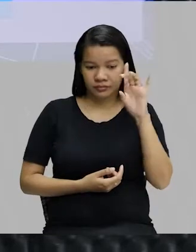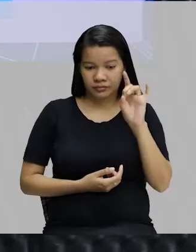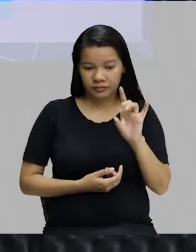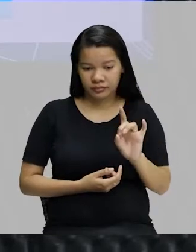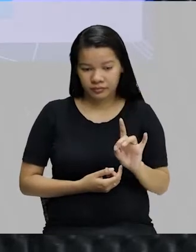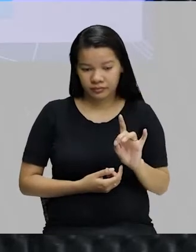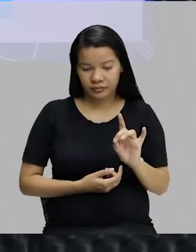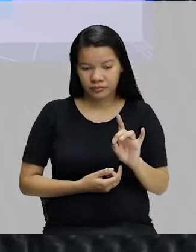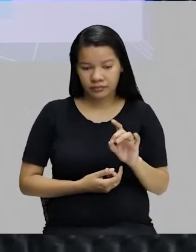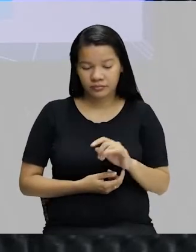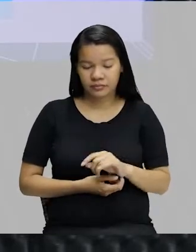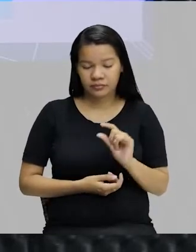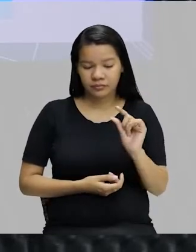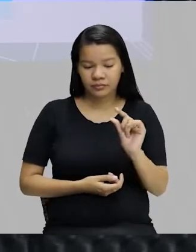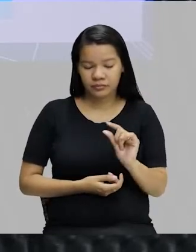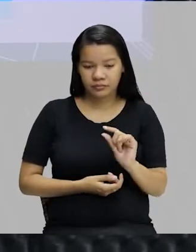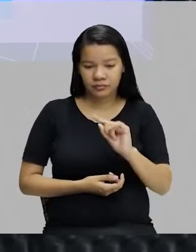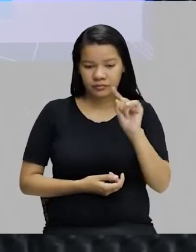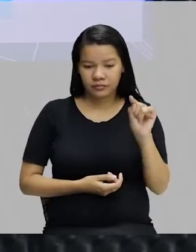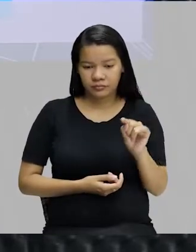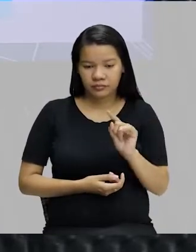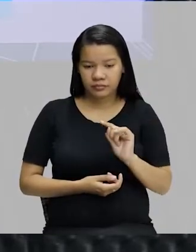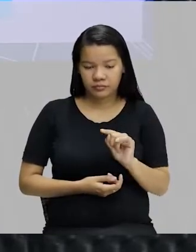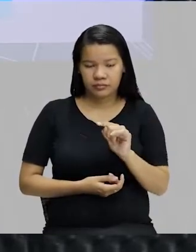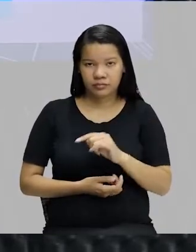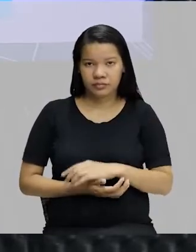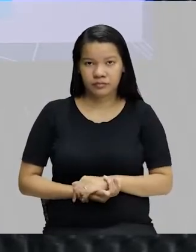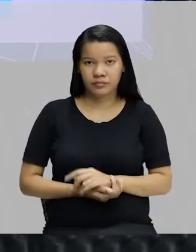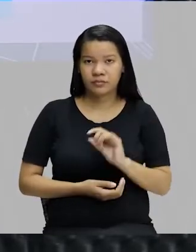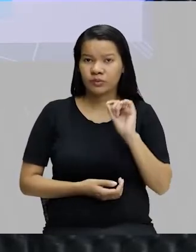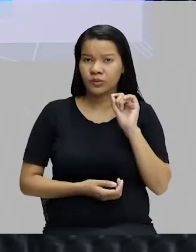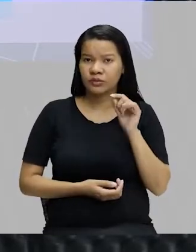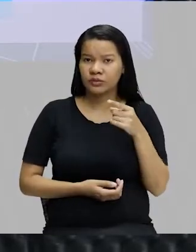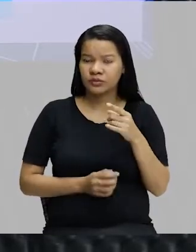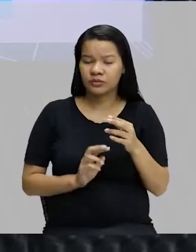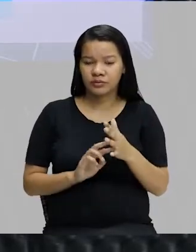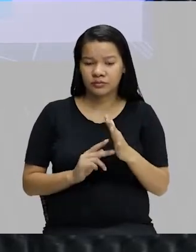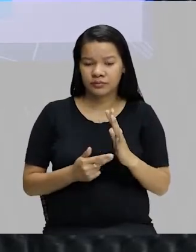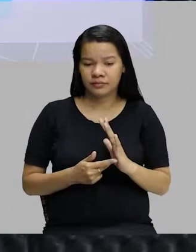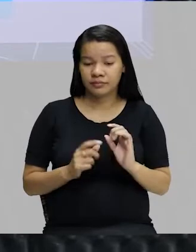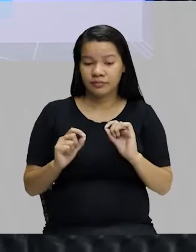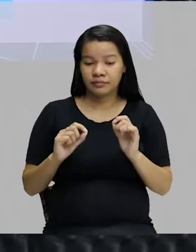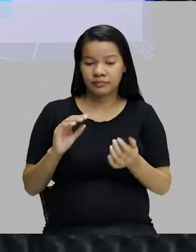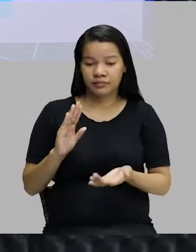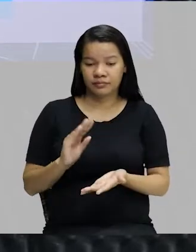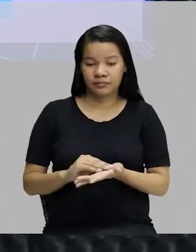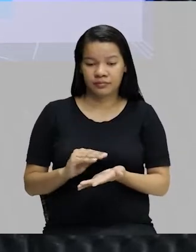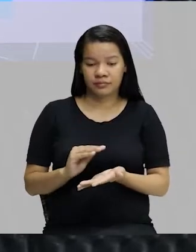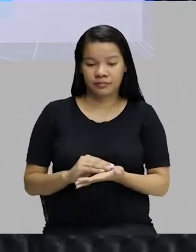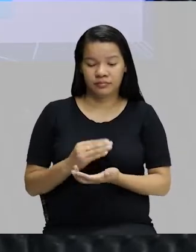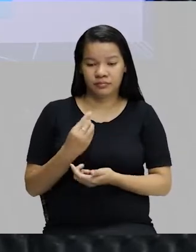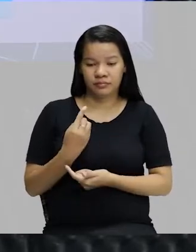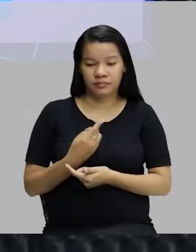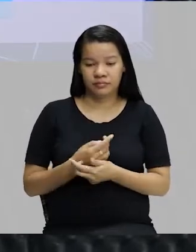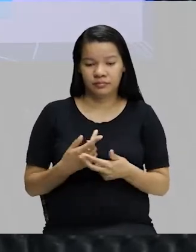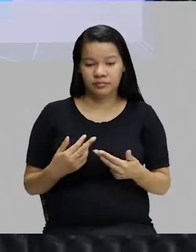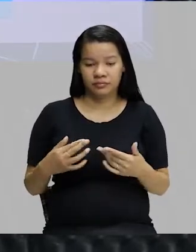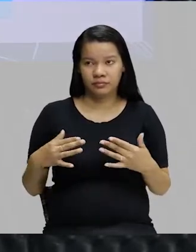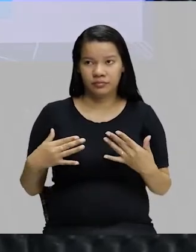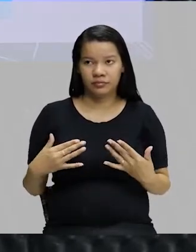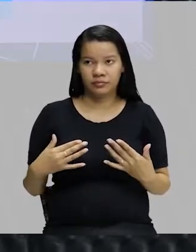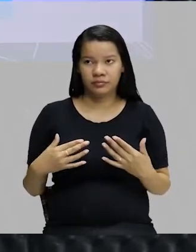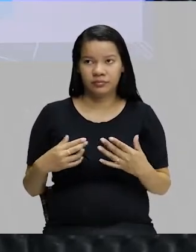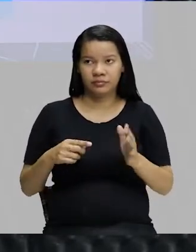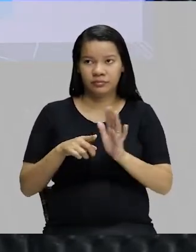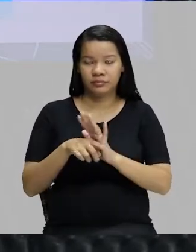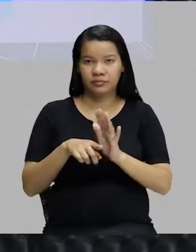reação um ponto de interrogação. O que isso quer dizer? Que está faltando alguma coisa. Então, a questão quer